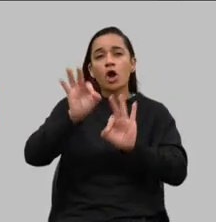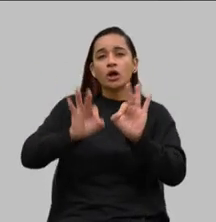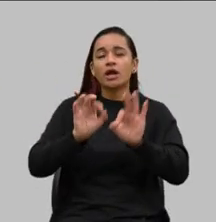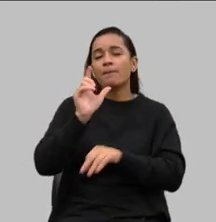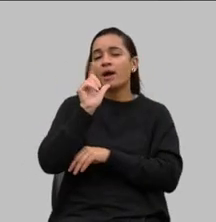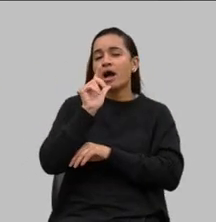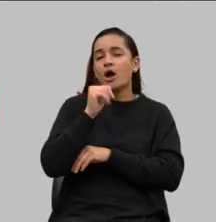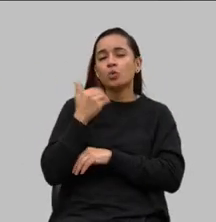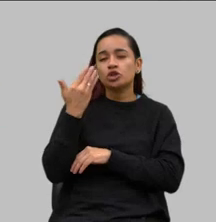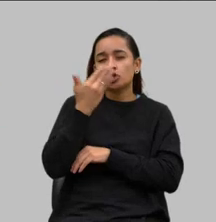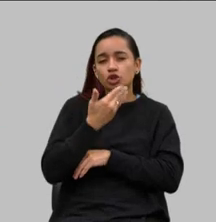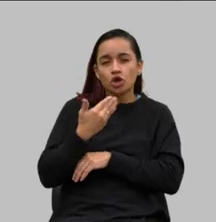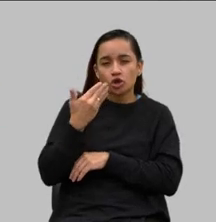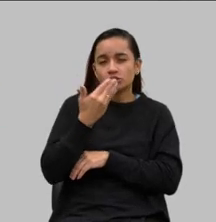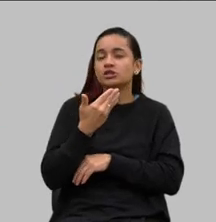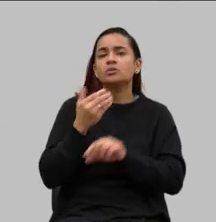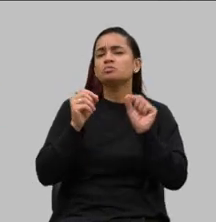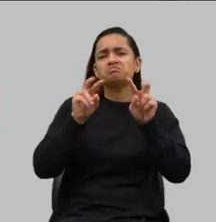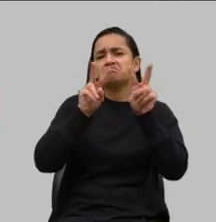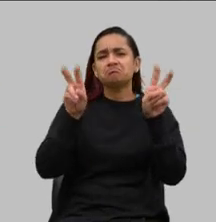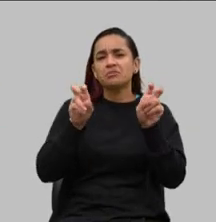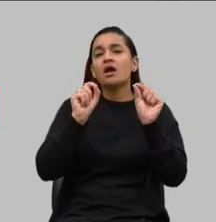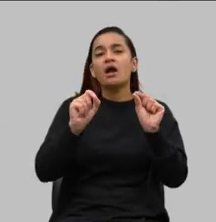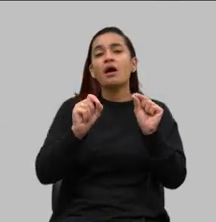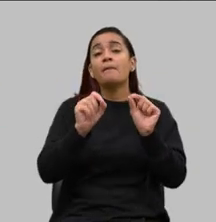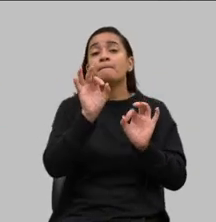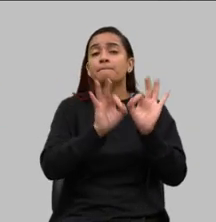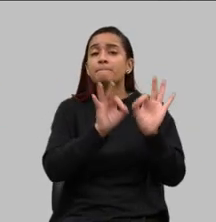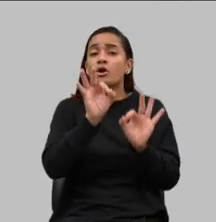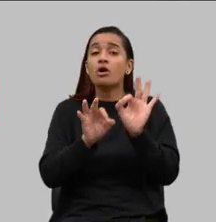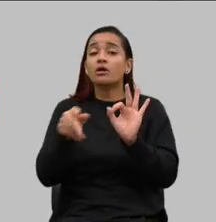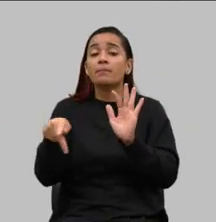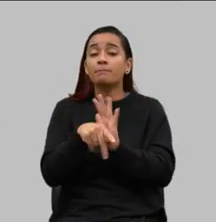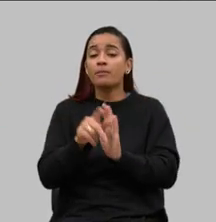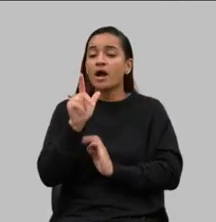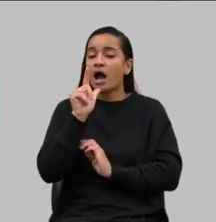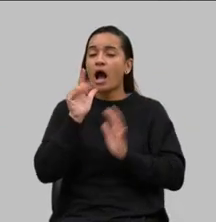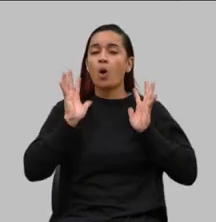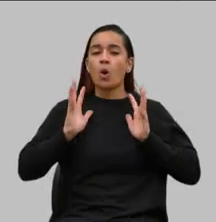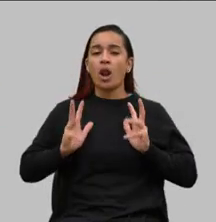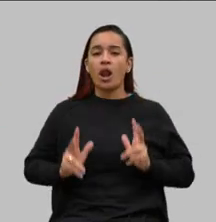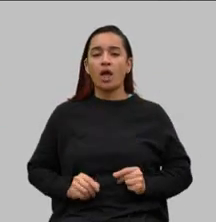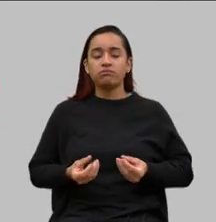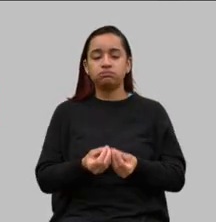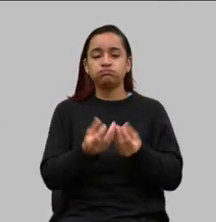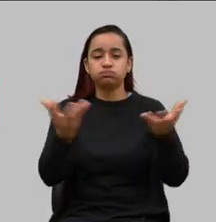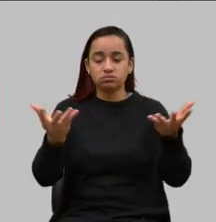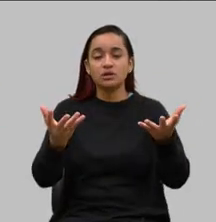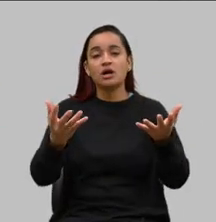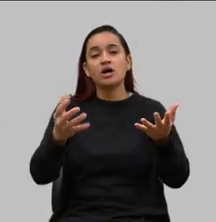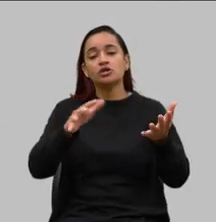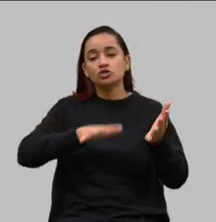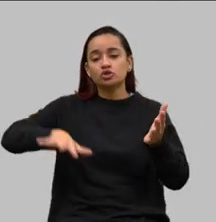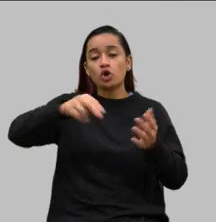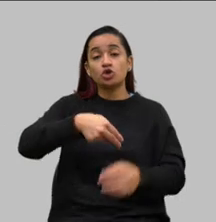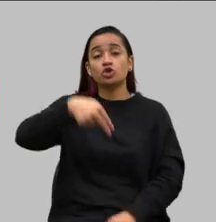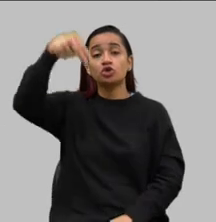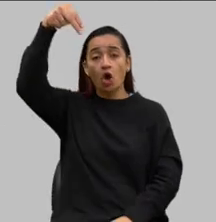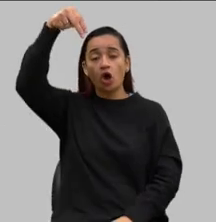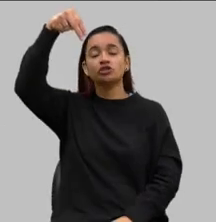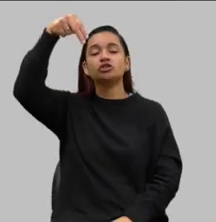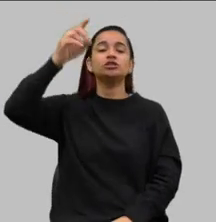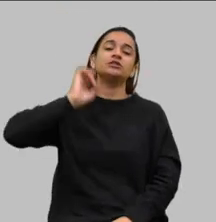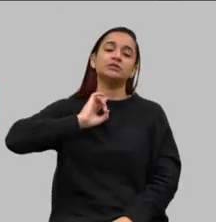Federal para provimento de água potável em zonas rurais do norte de Minas do nosso Estado